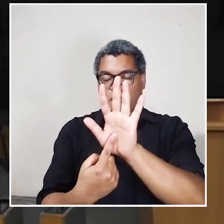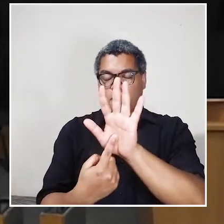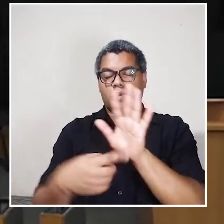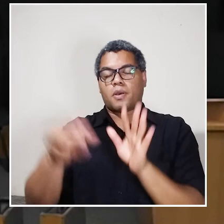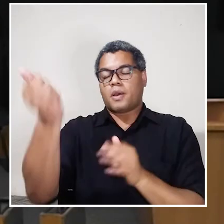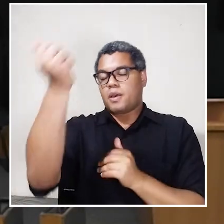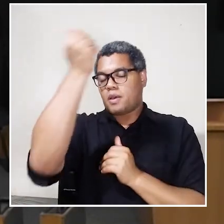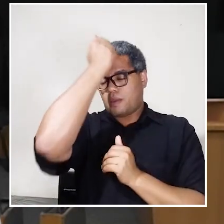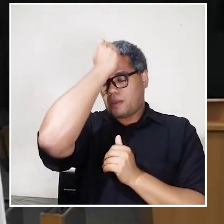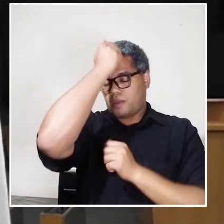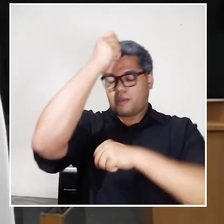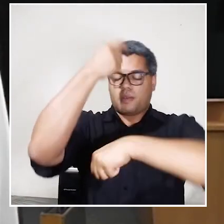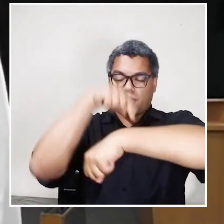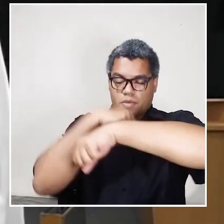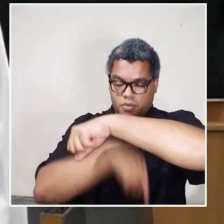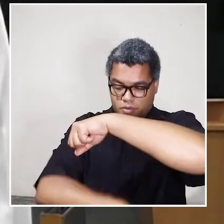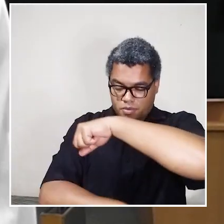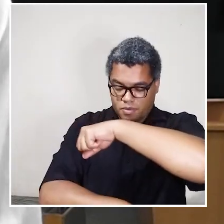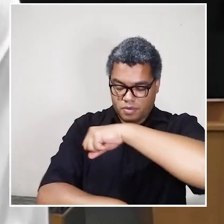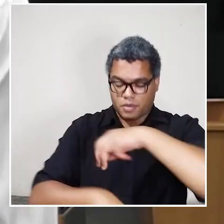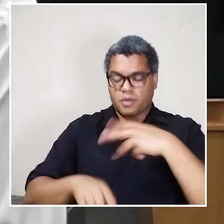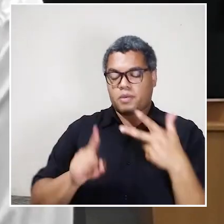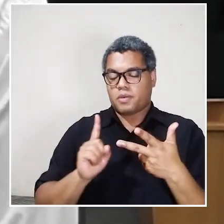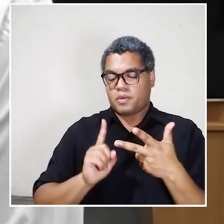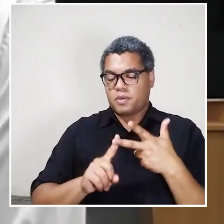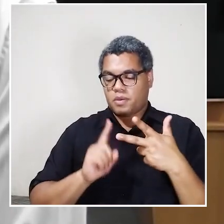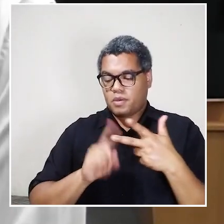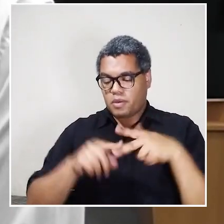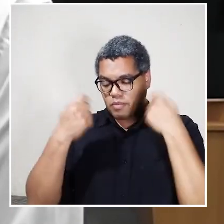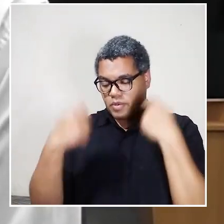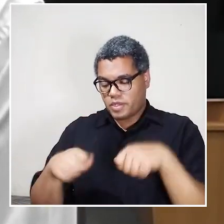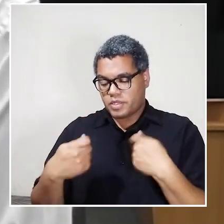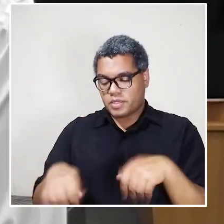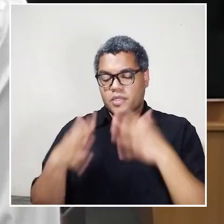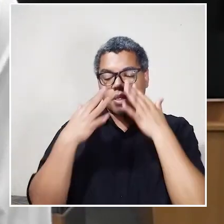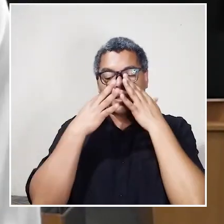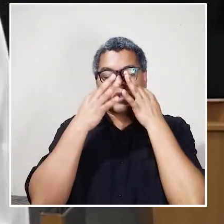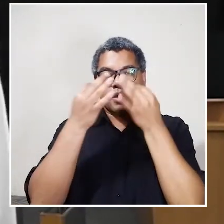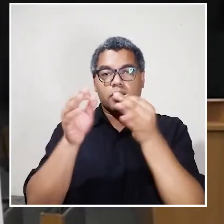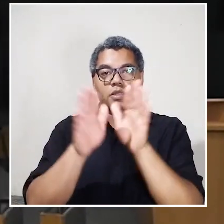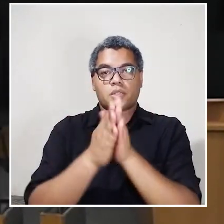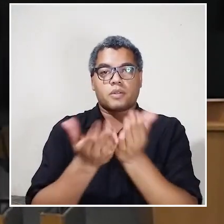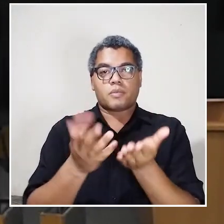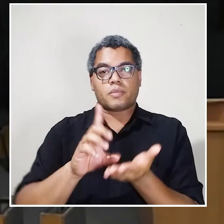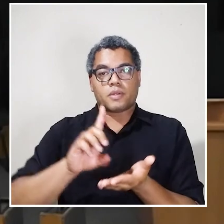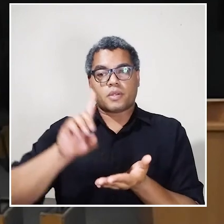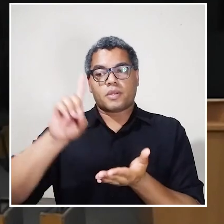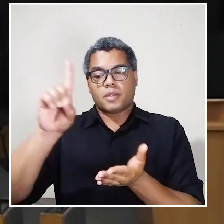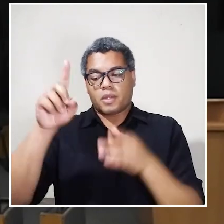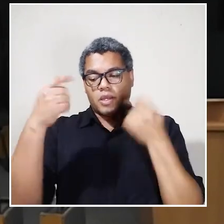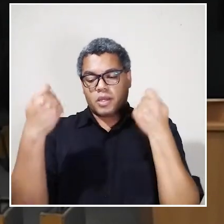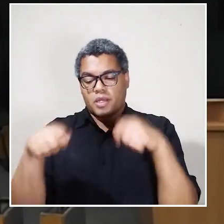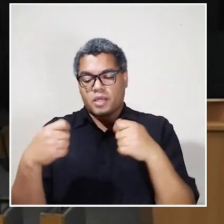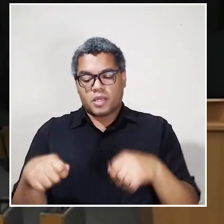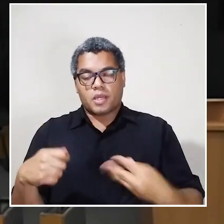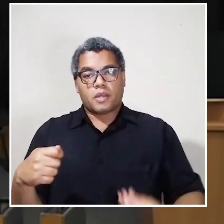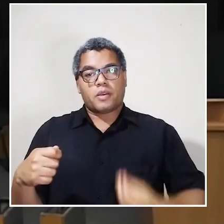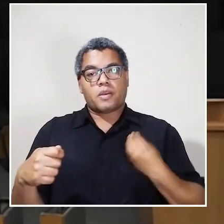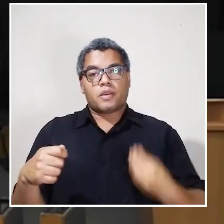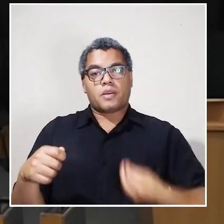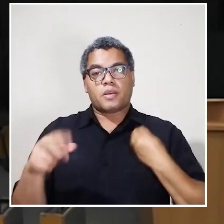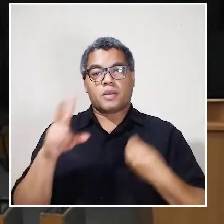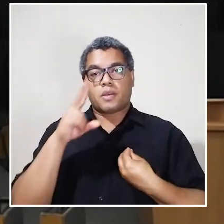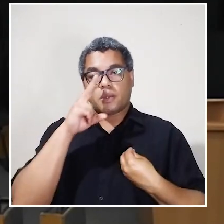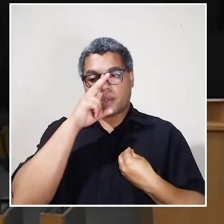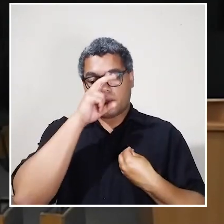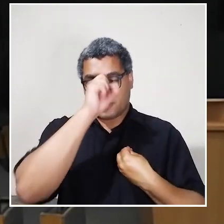perante o Senhor. Precisamos cultivar plena atenção à palavra do Senhor. Precisamos viver intensa